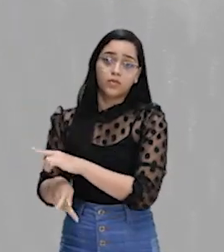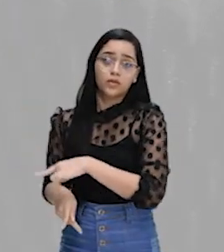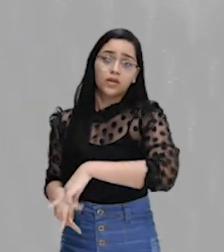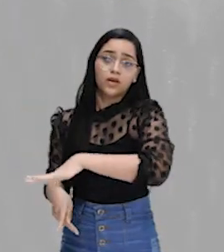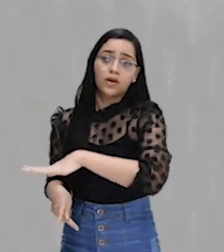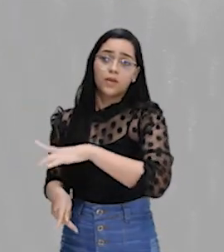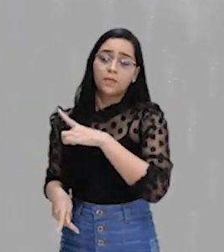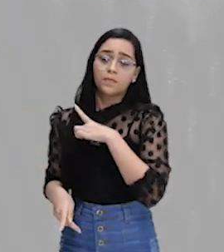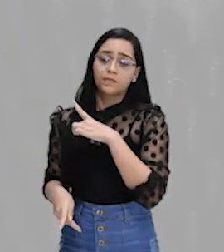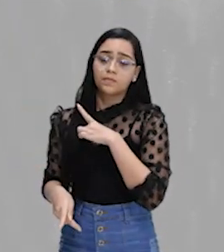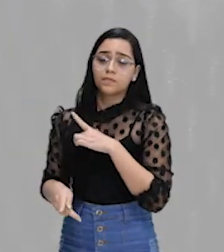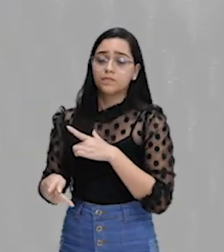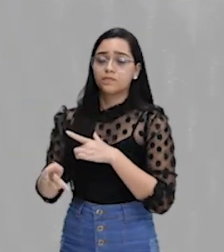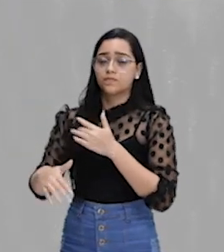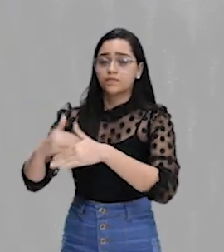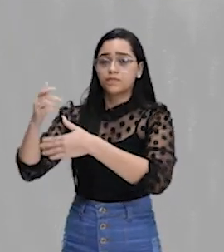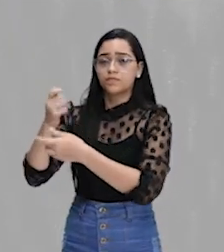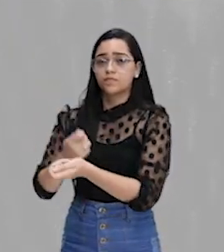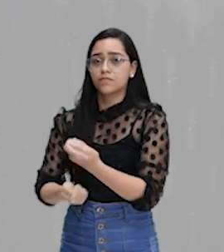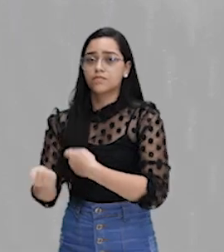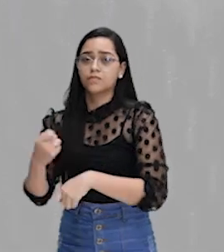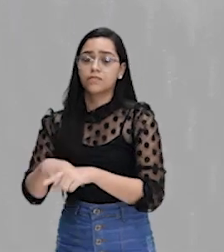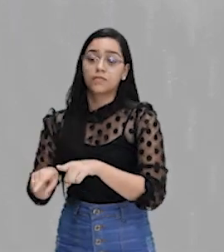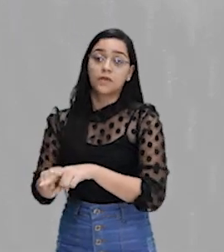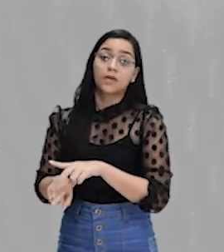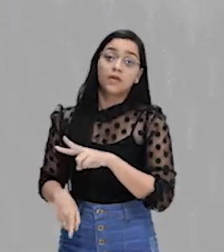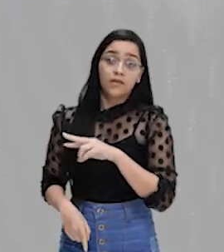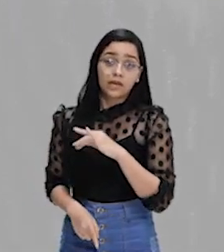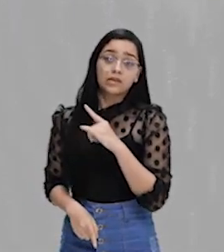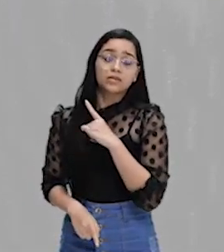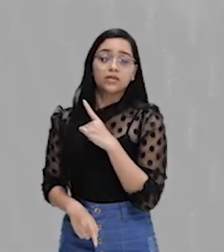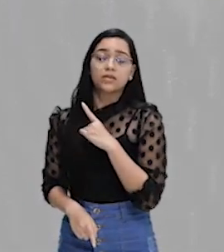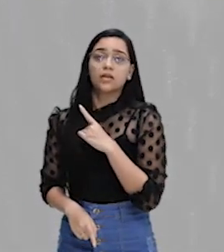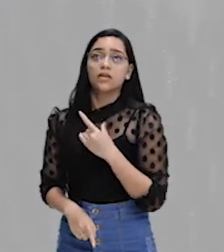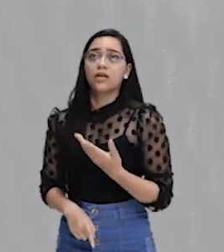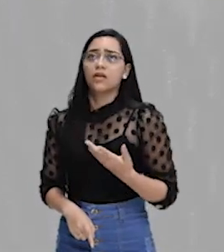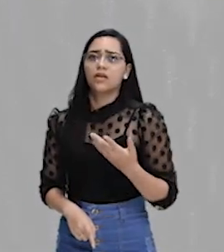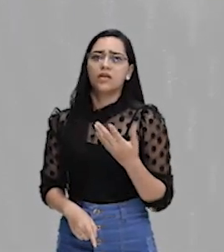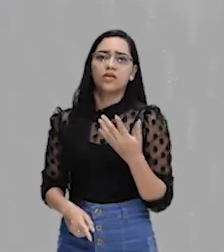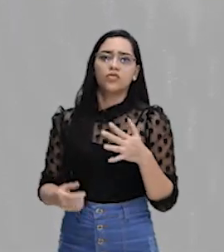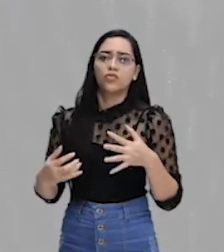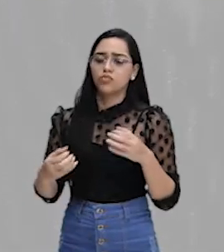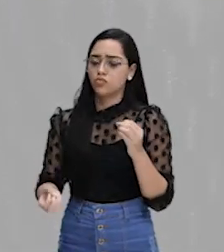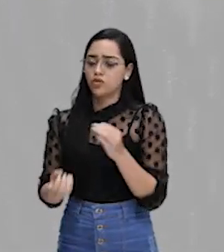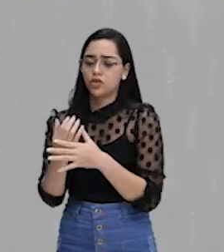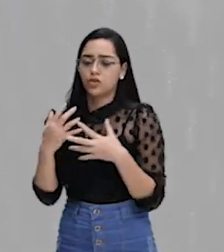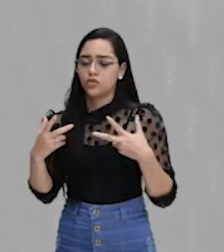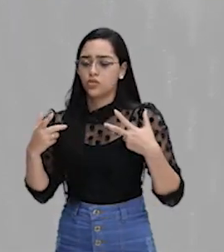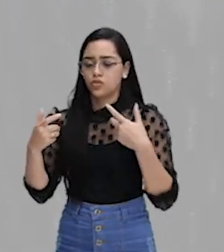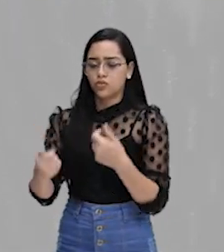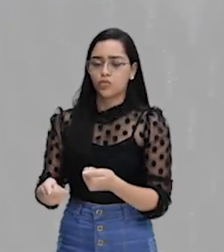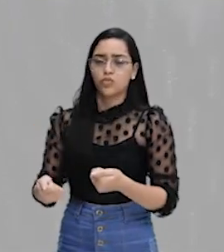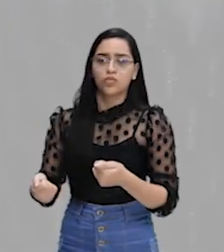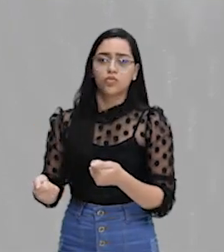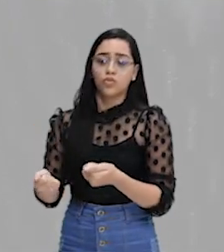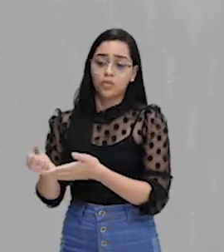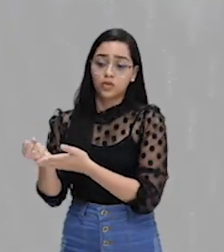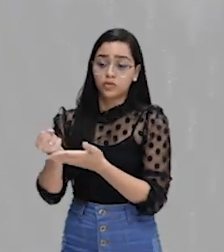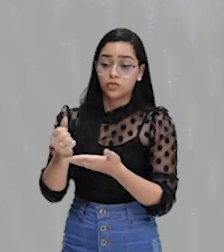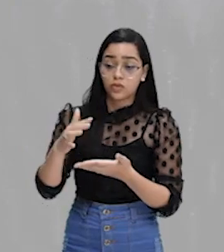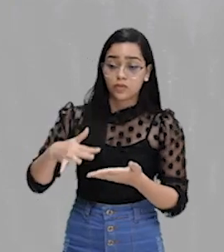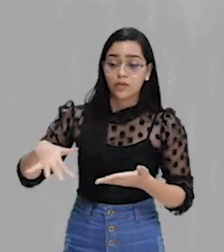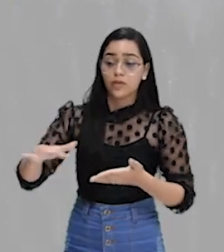esse desenvolvimento econômico, ele vai acabar criando todo um clima propício para